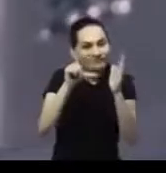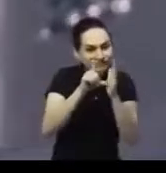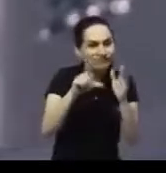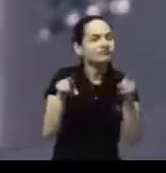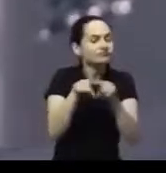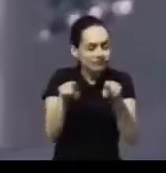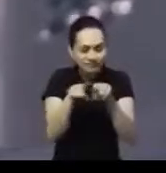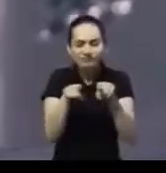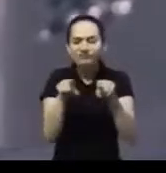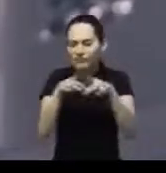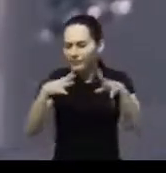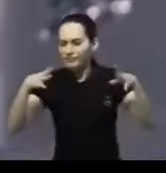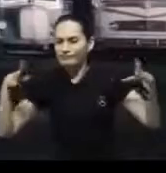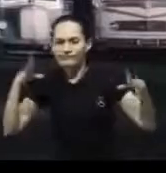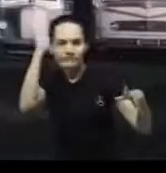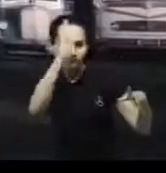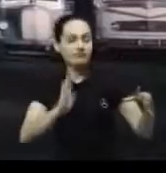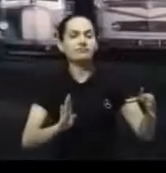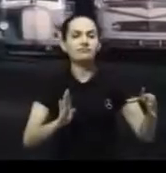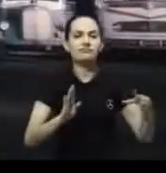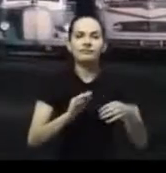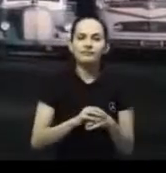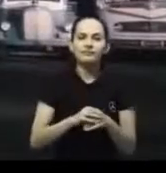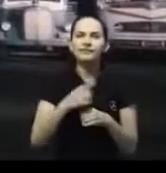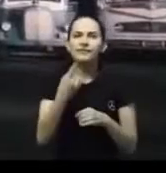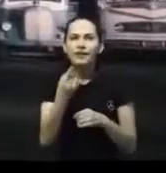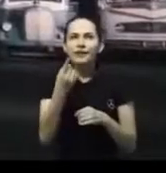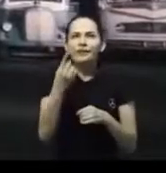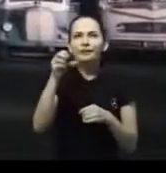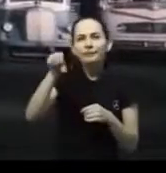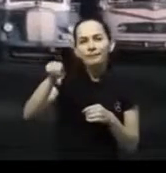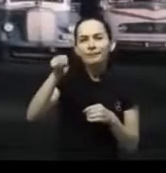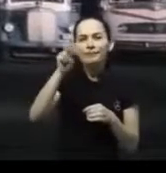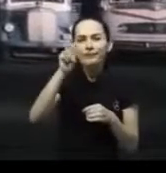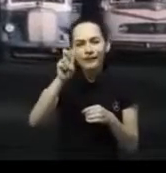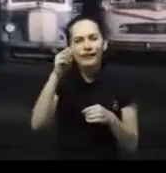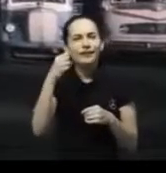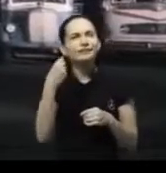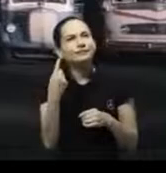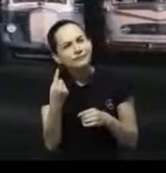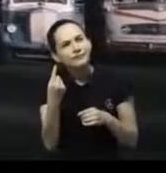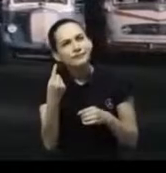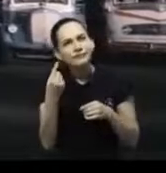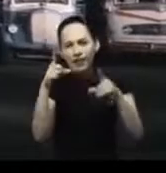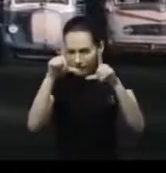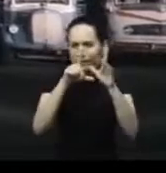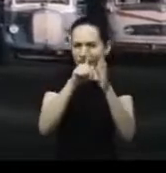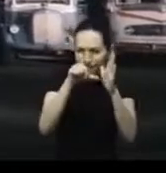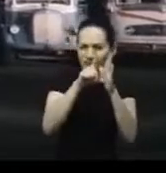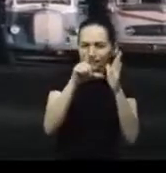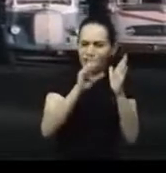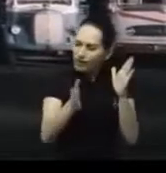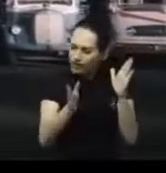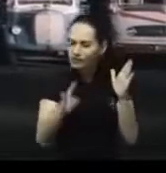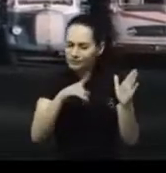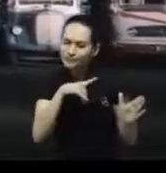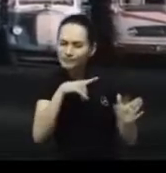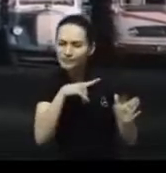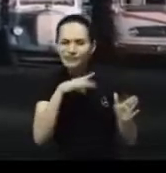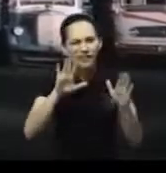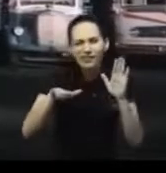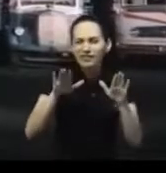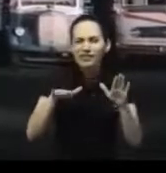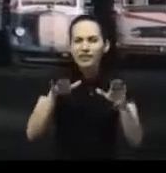concessionários que é a maior do país em 1951 a rede de atendimento aos produtos da marca Já